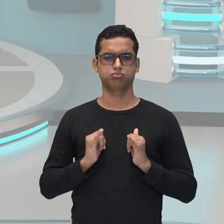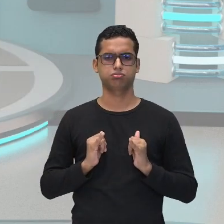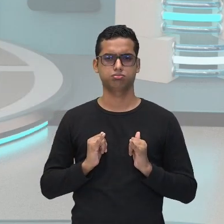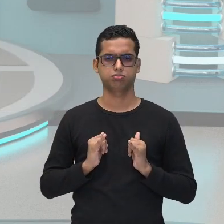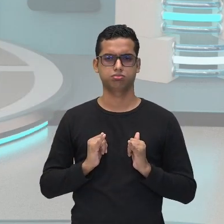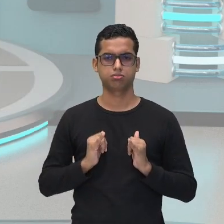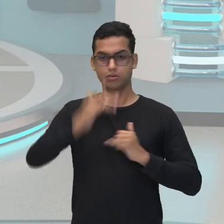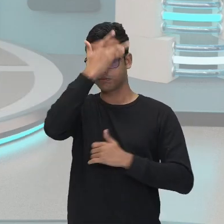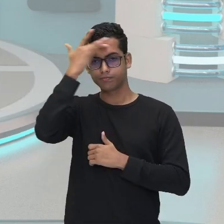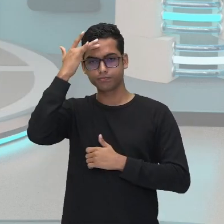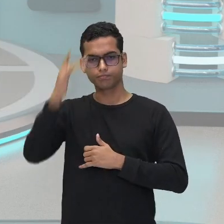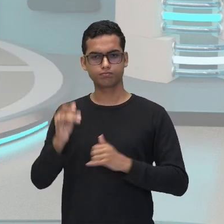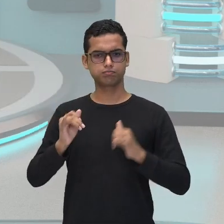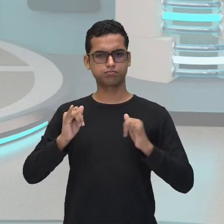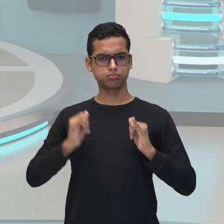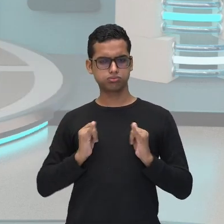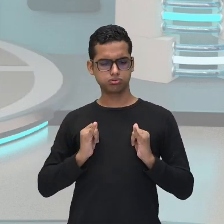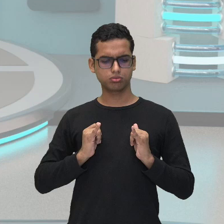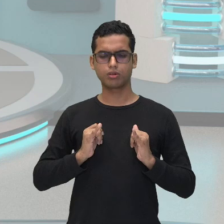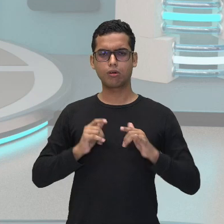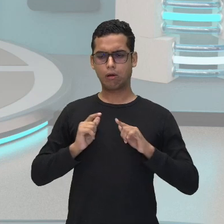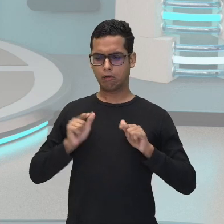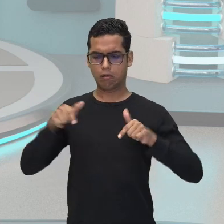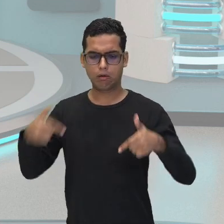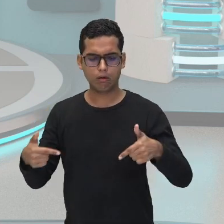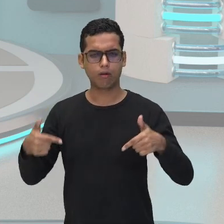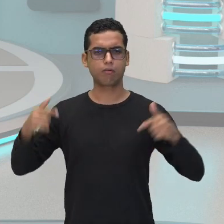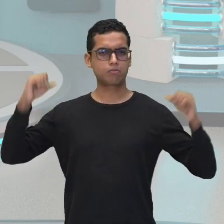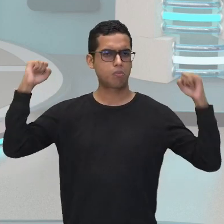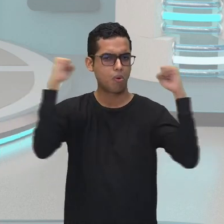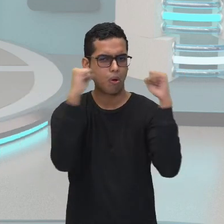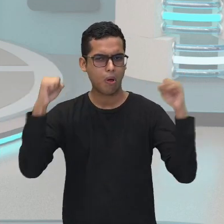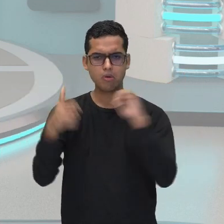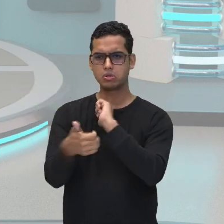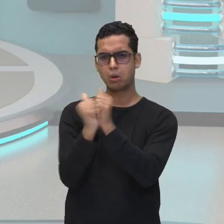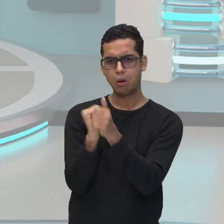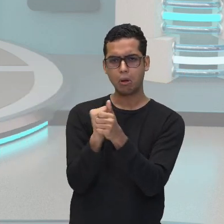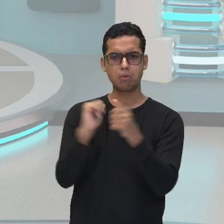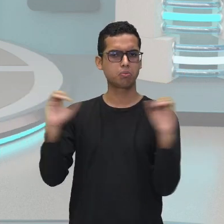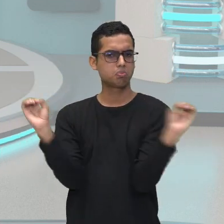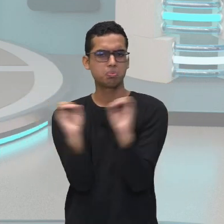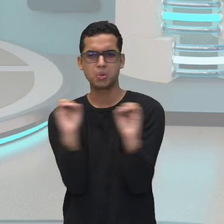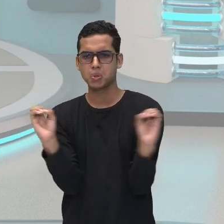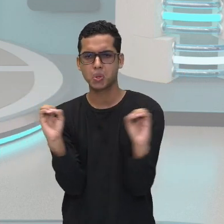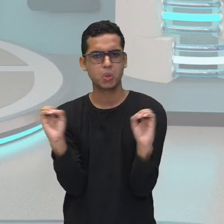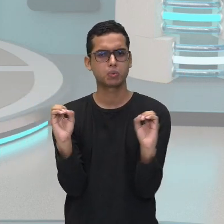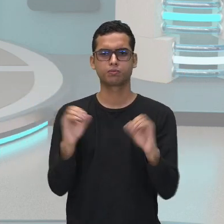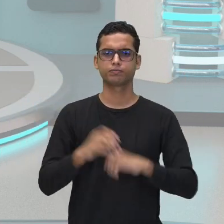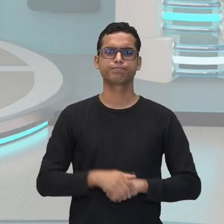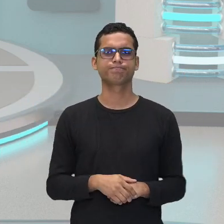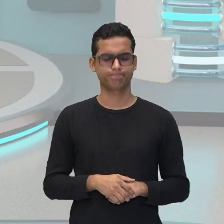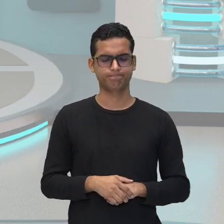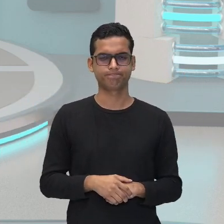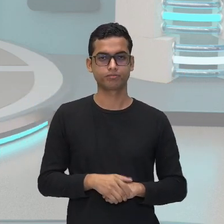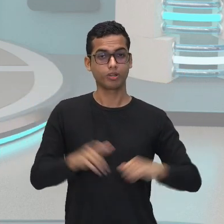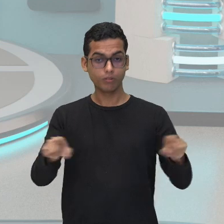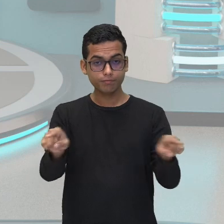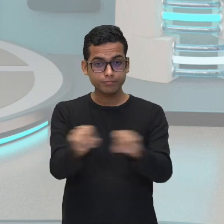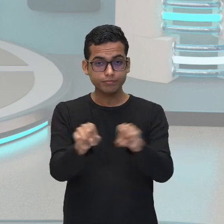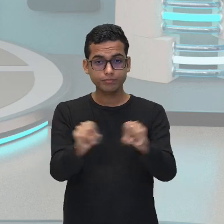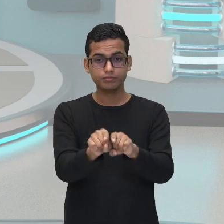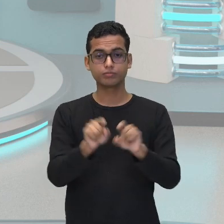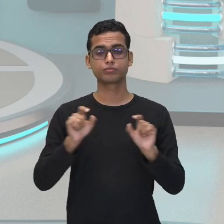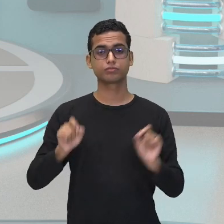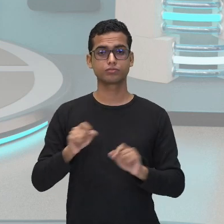é a pessoa que não pratica, né, nenhum tipo de atividade física. Geralmente ela fica ali,